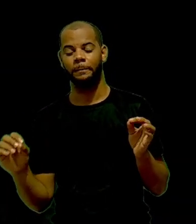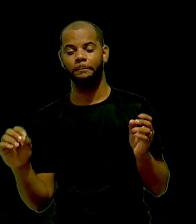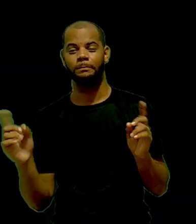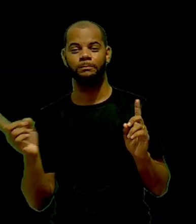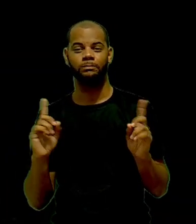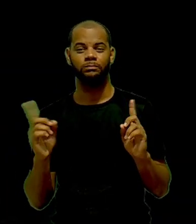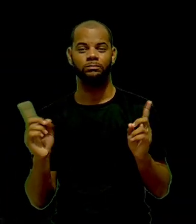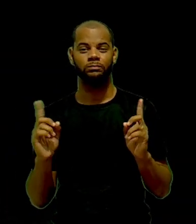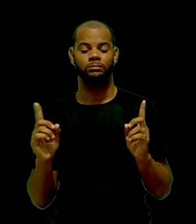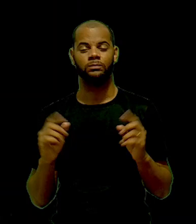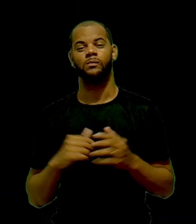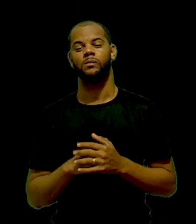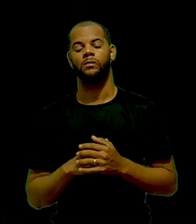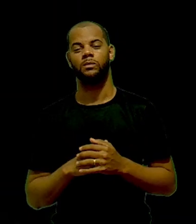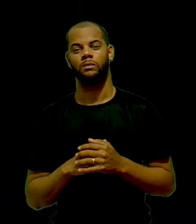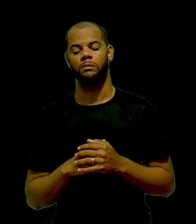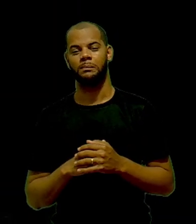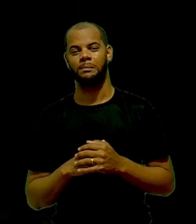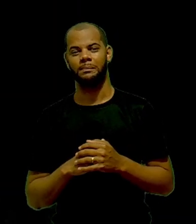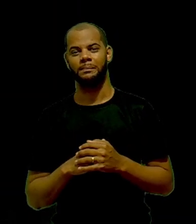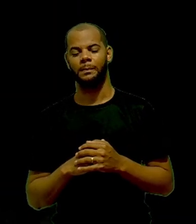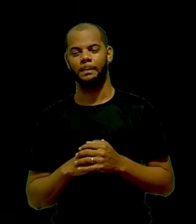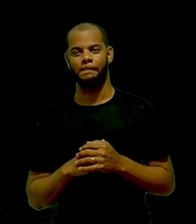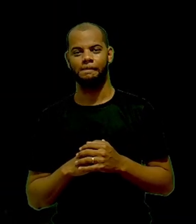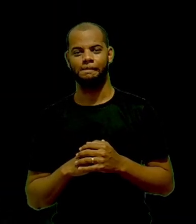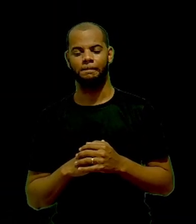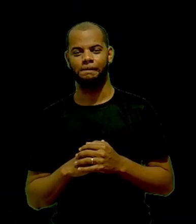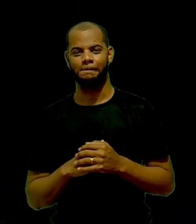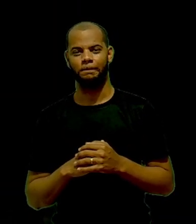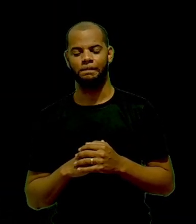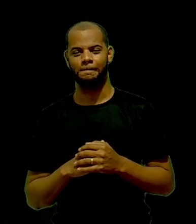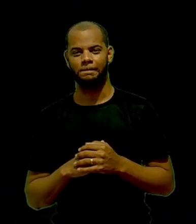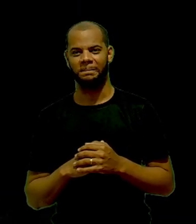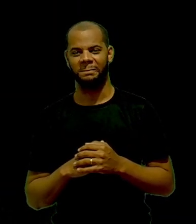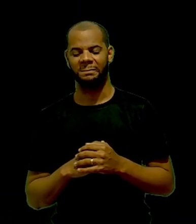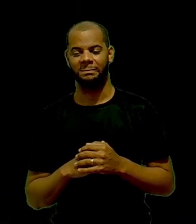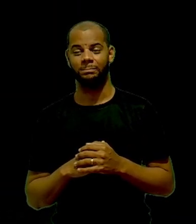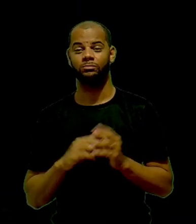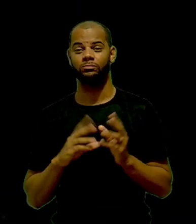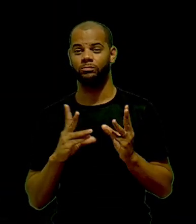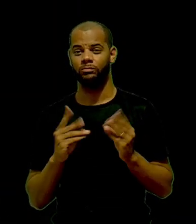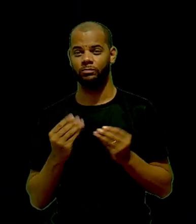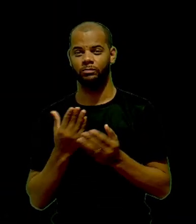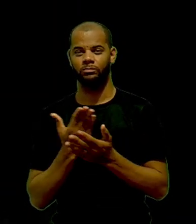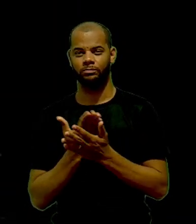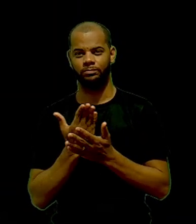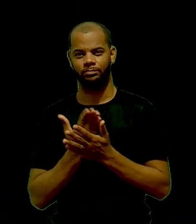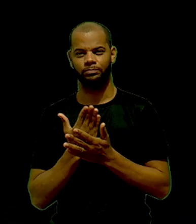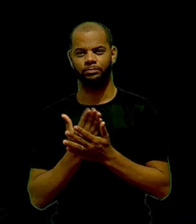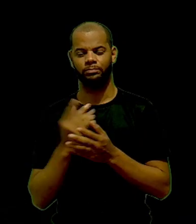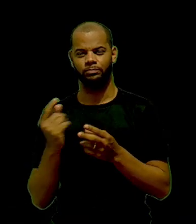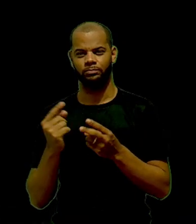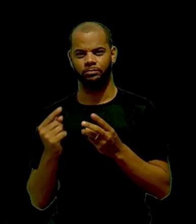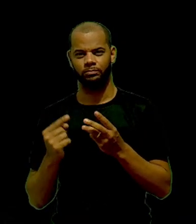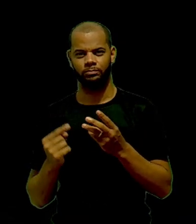baterias durante só os 3 meses de pico de demanda? Tudo isso a gente está estudando.